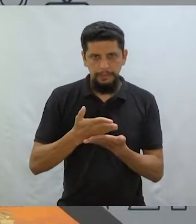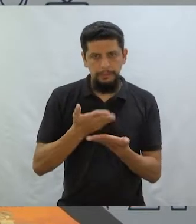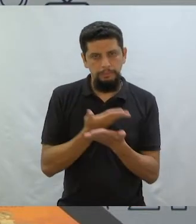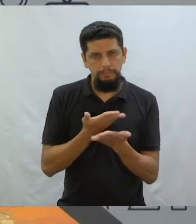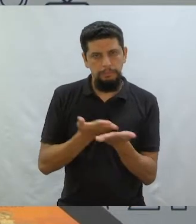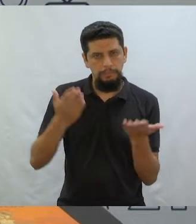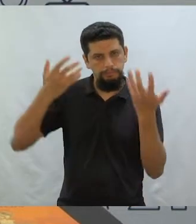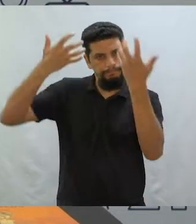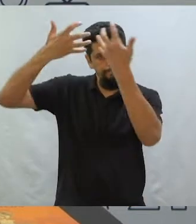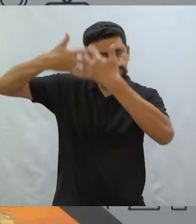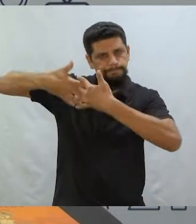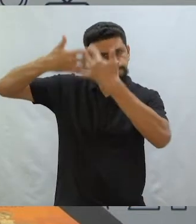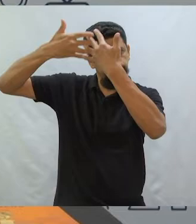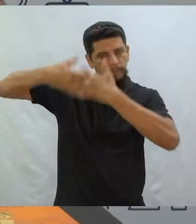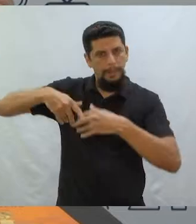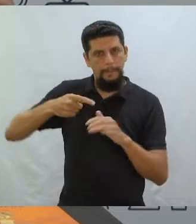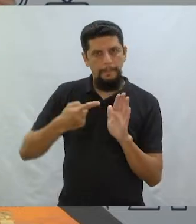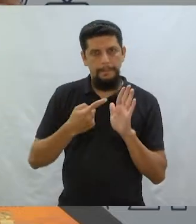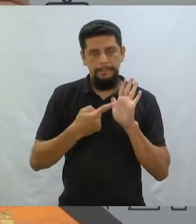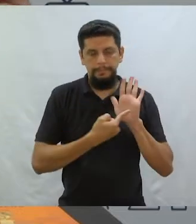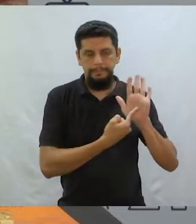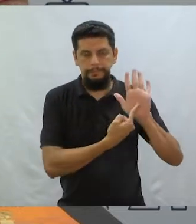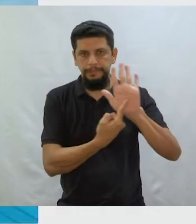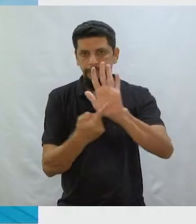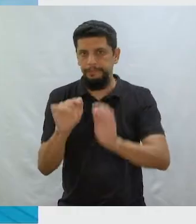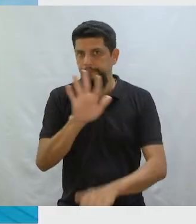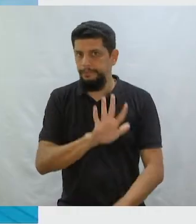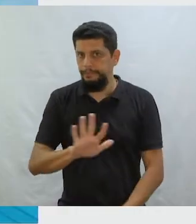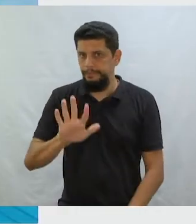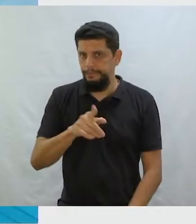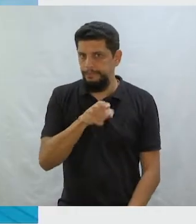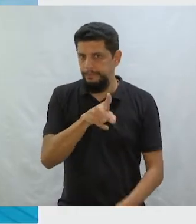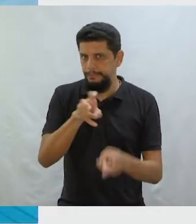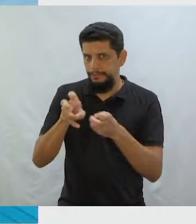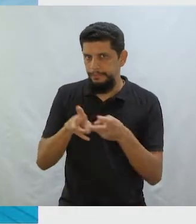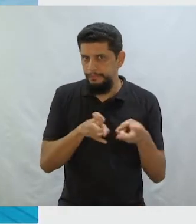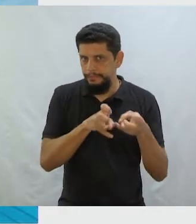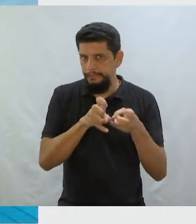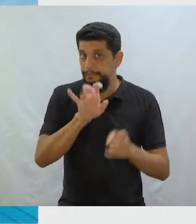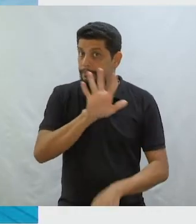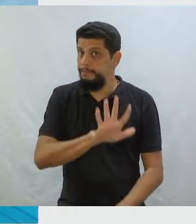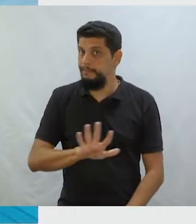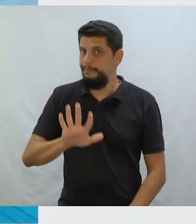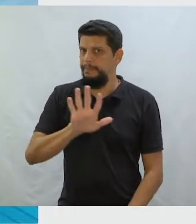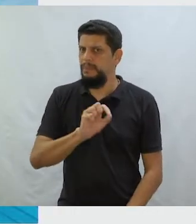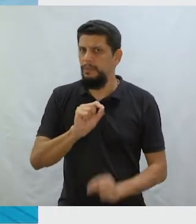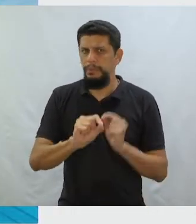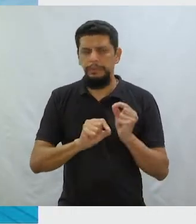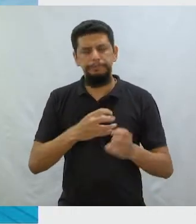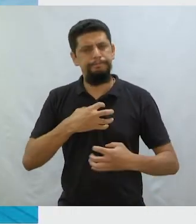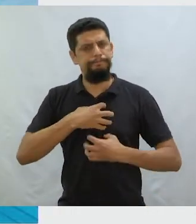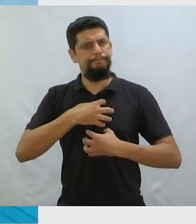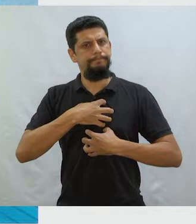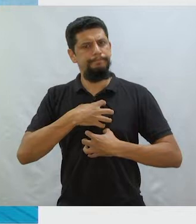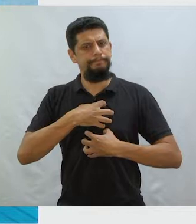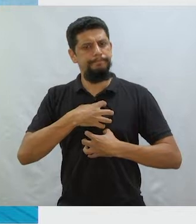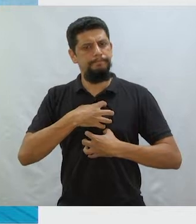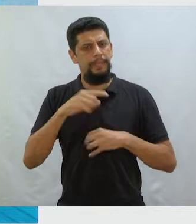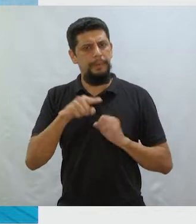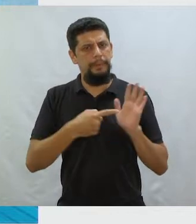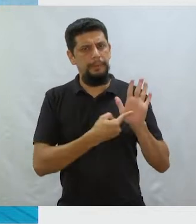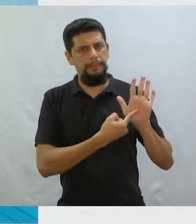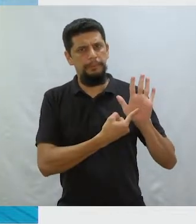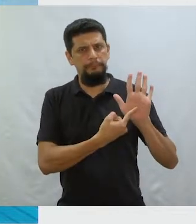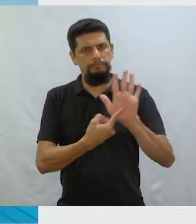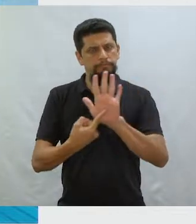reflexão por isso eu trouxe uma imagem para vocês observem essa imagem que sentimento